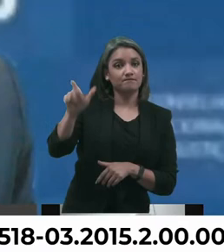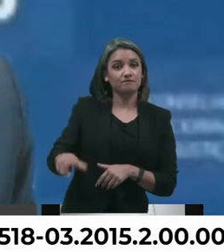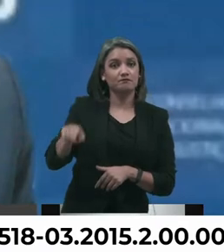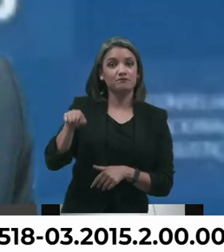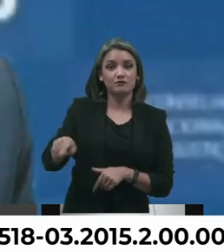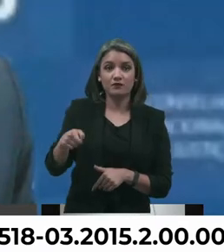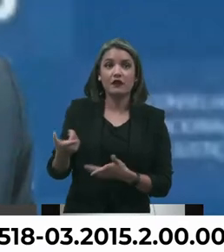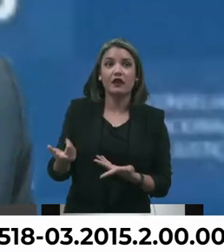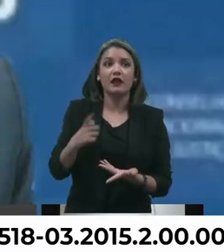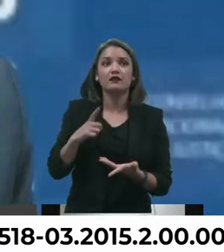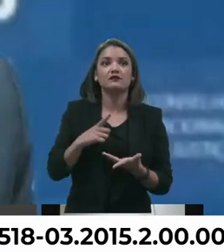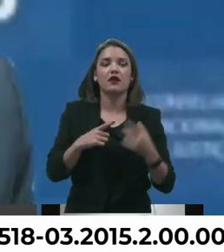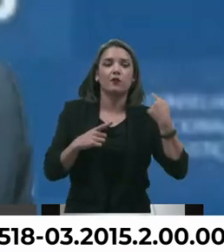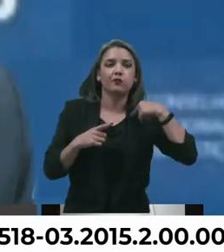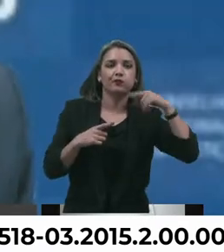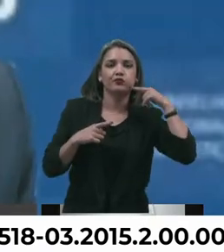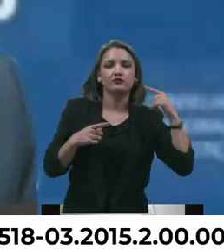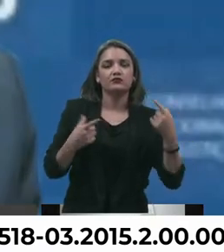teria recebido do advogado,